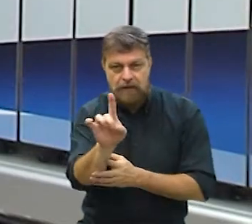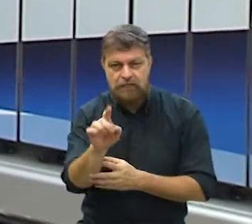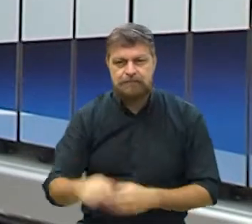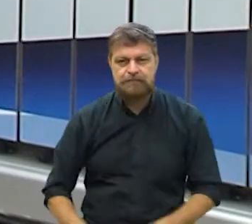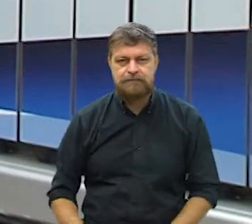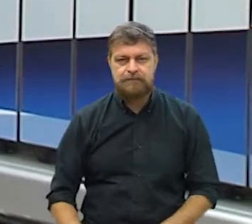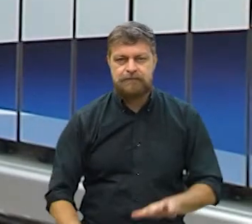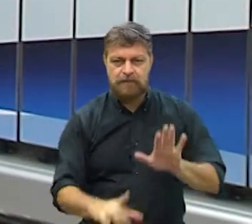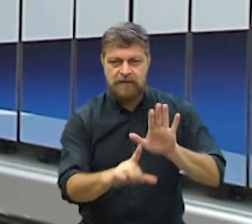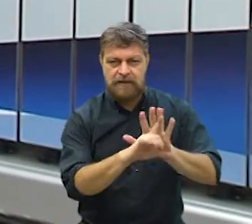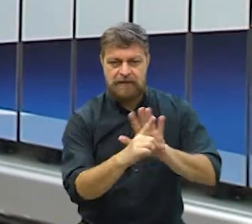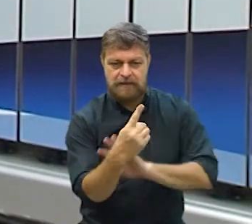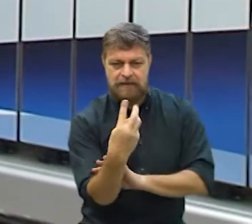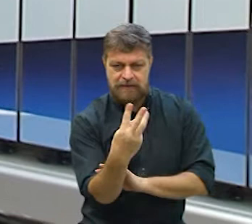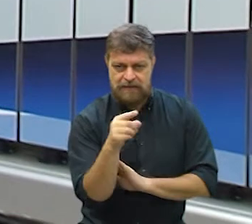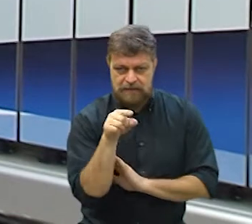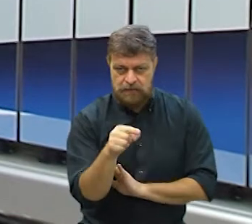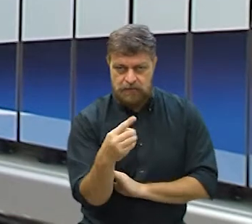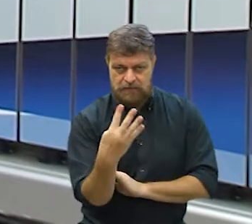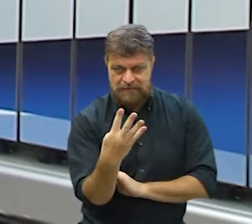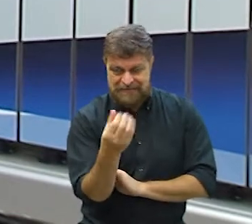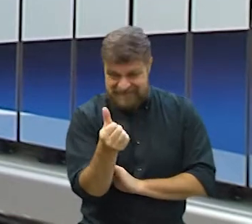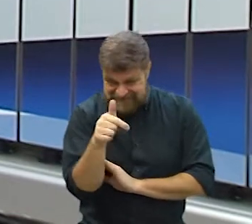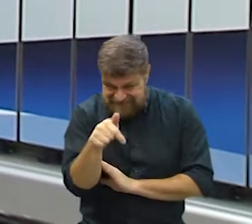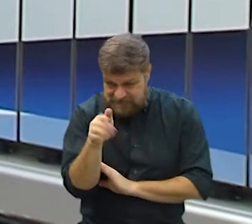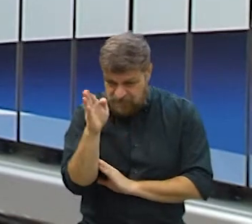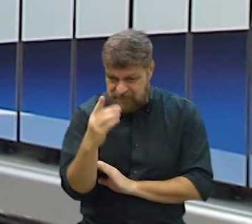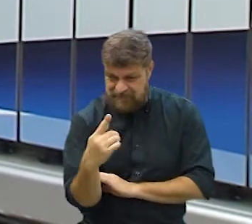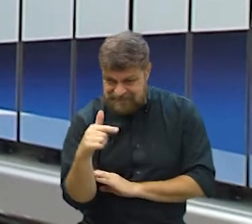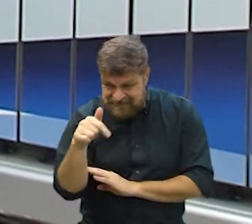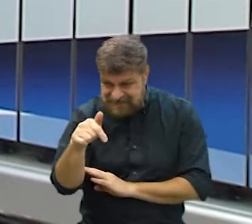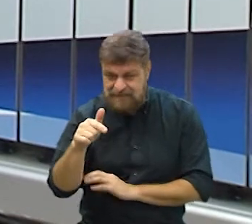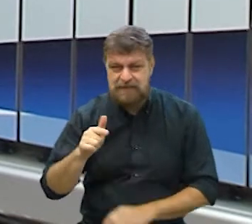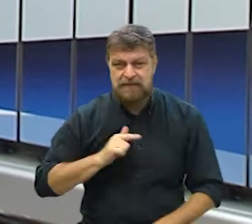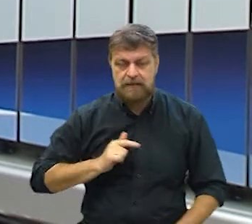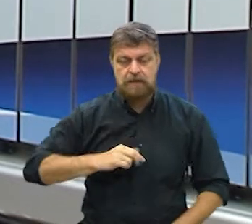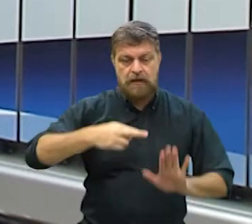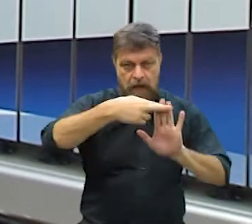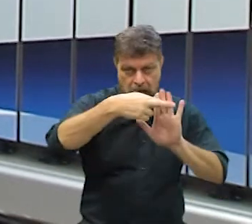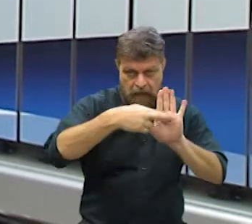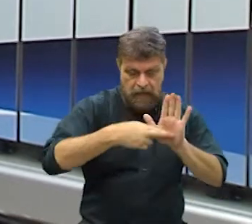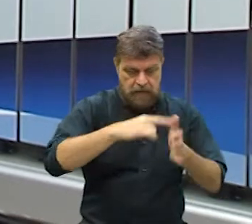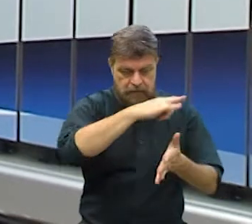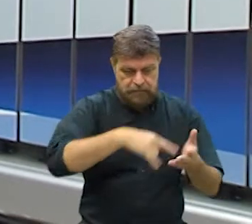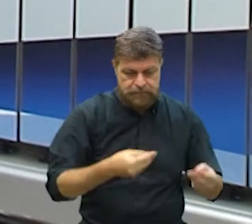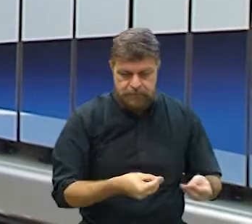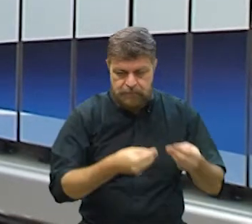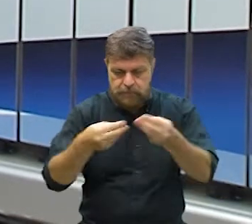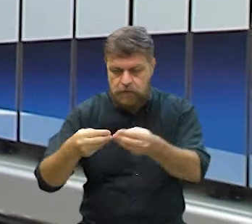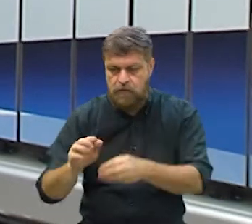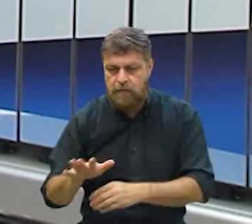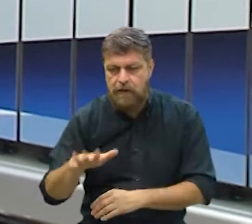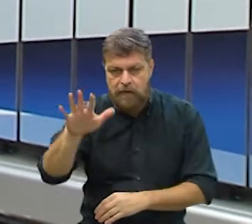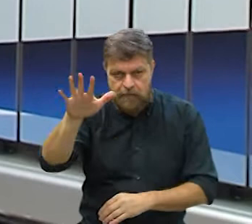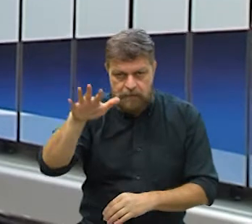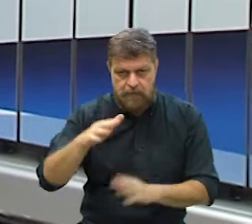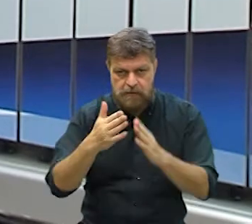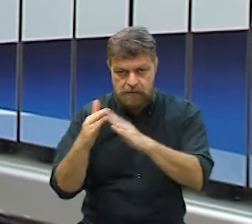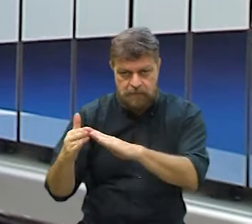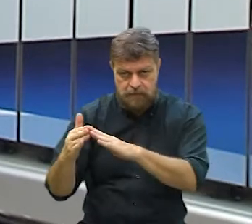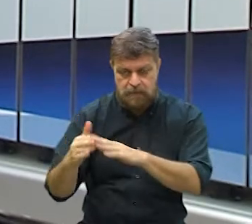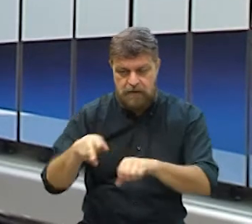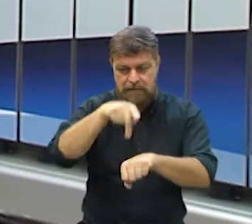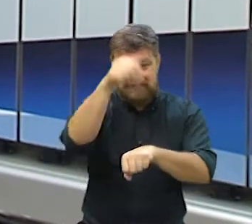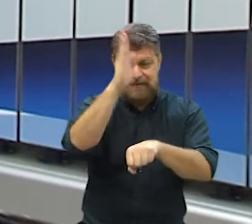Diego, sobre a Lei 13.465 de 2017, coloca em vigor, então, a regularização fundiária urbana